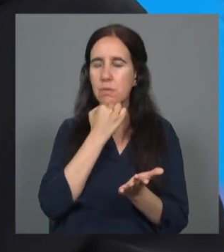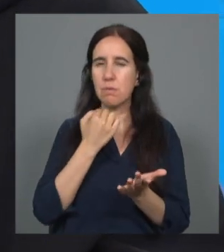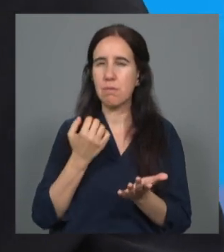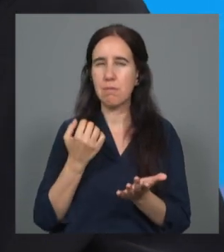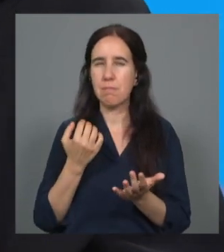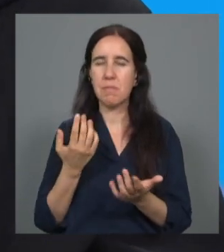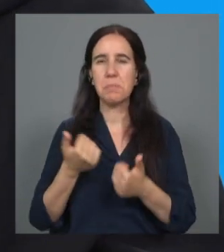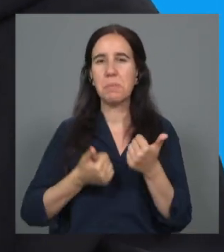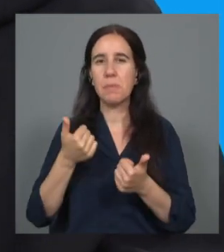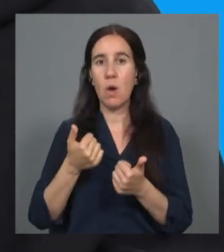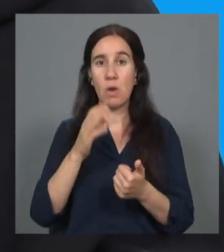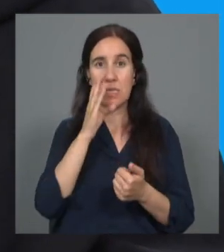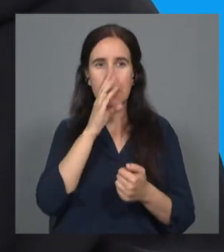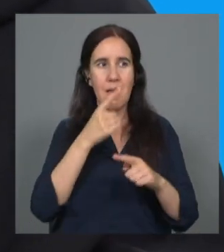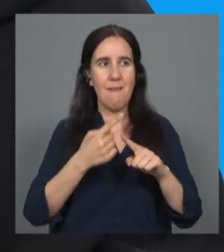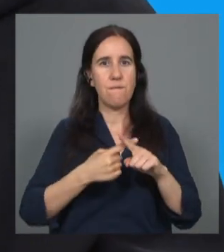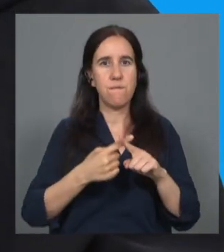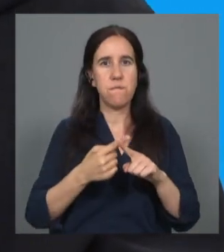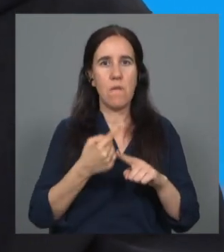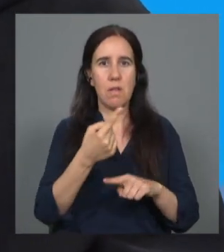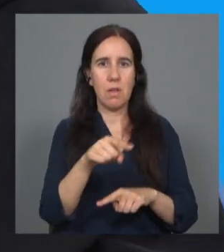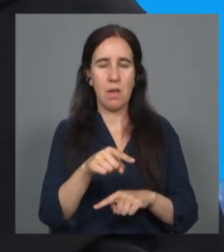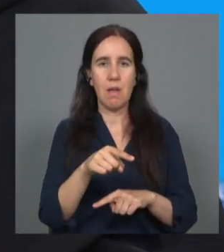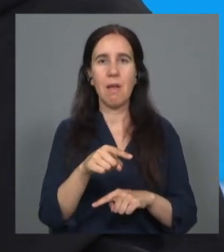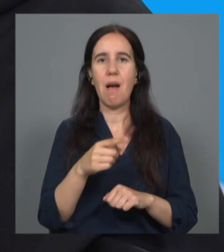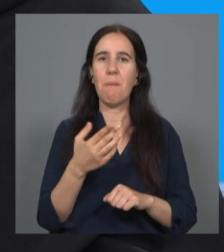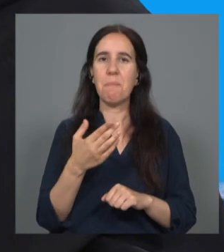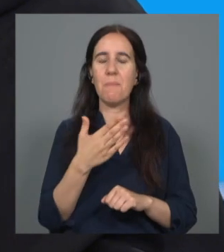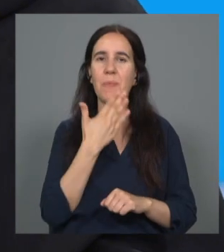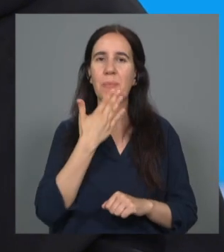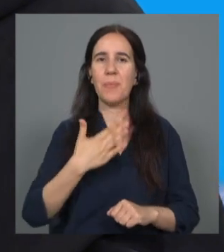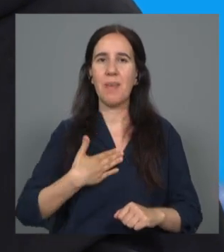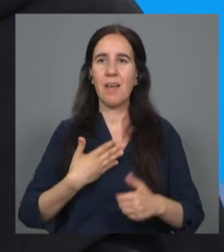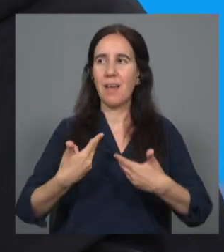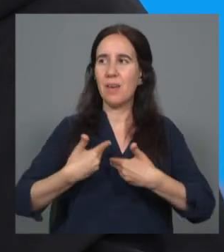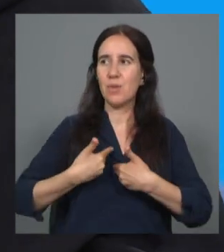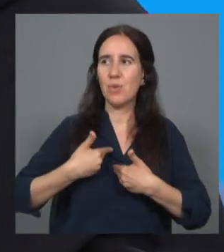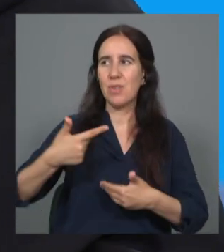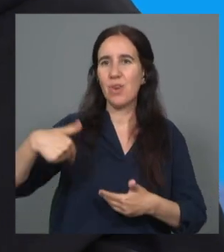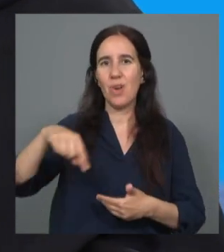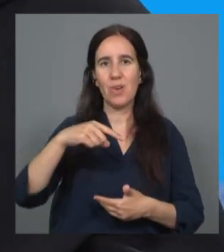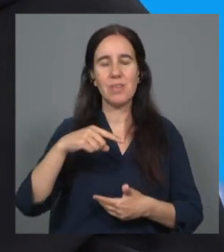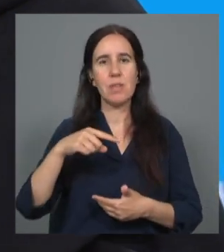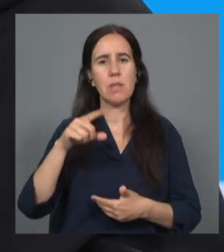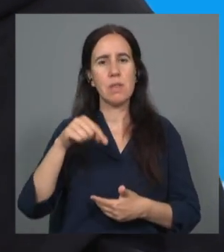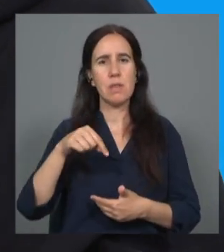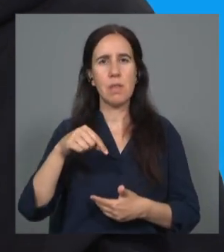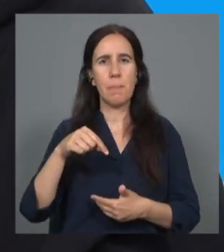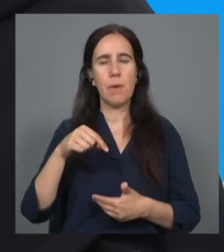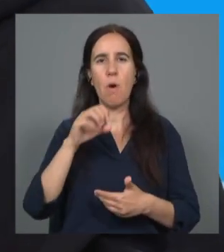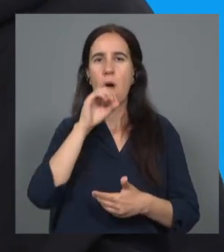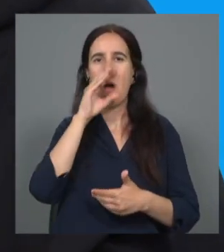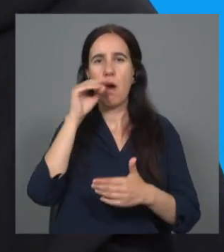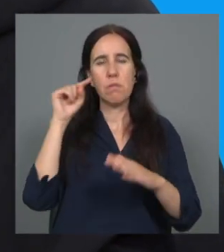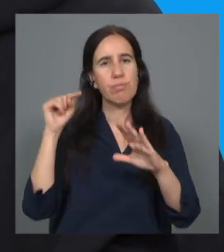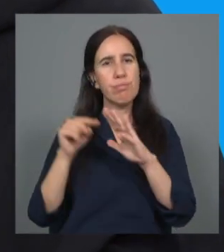torna cativante e, portanto, nos ajuda a nós também a penetrar